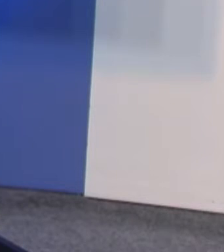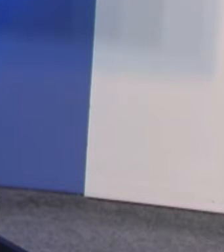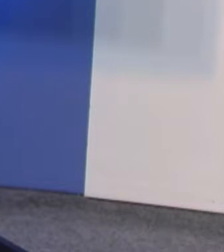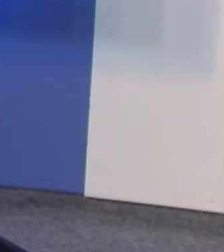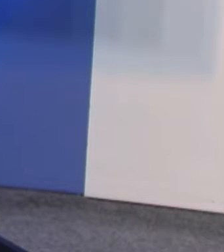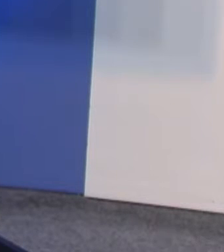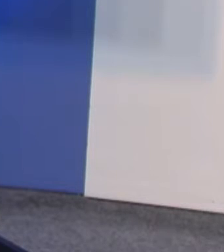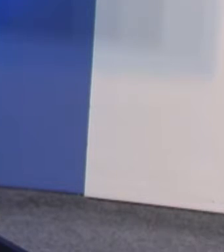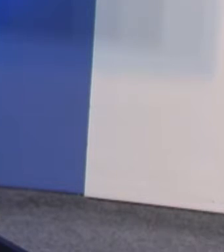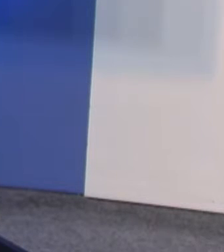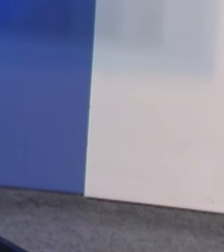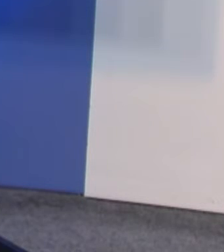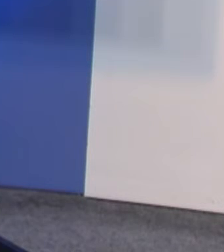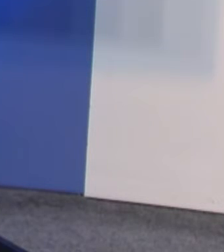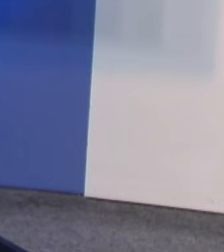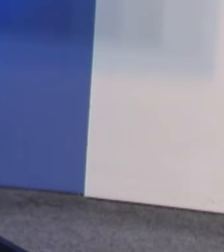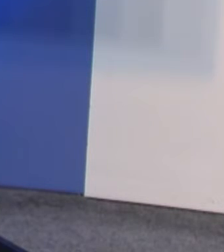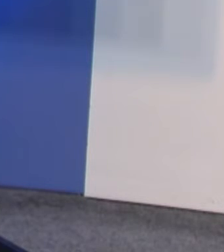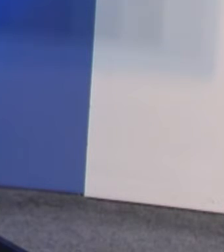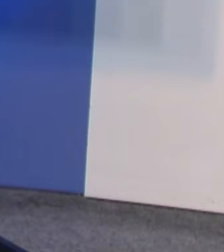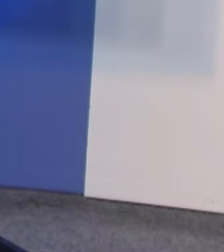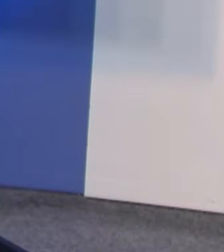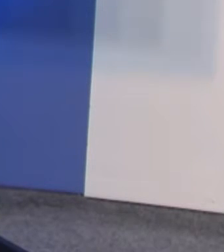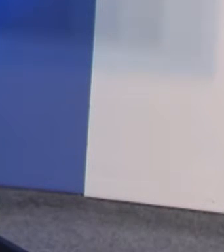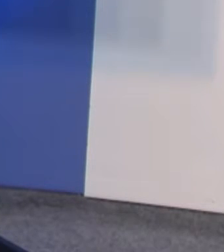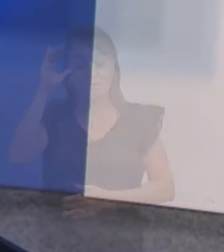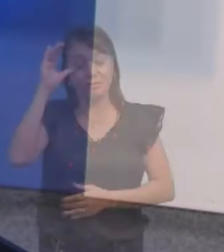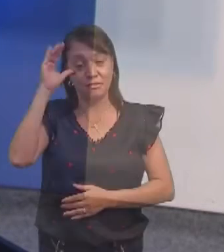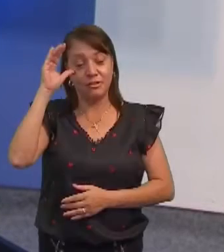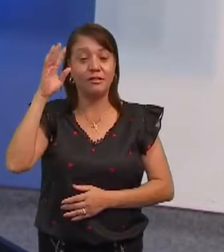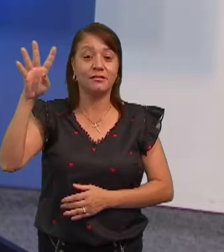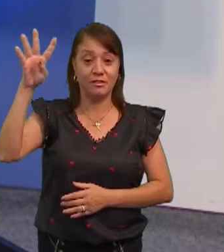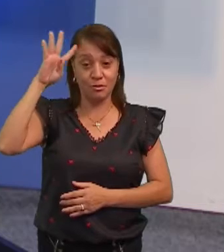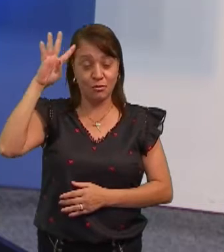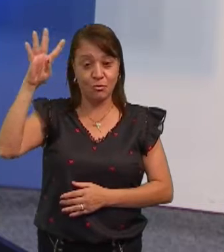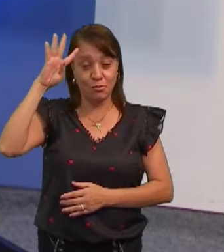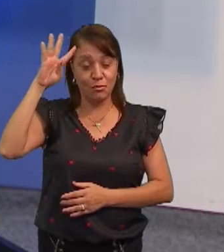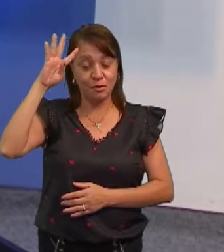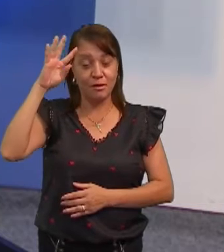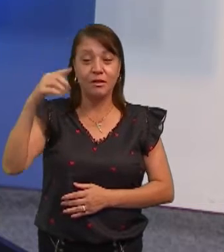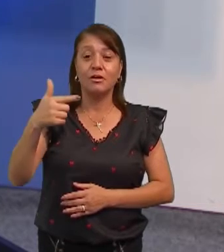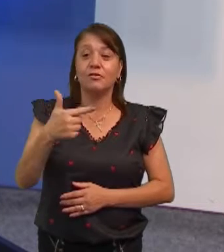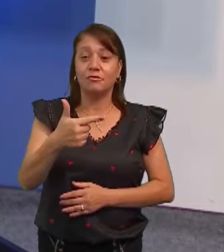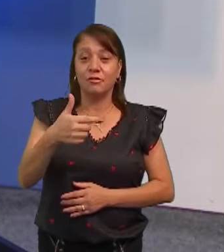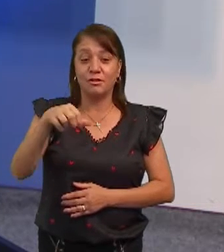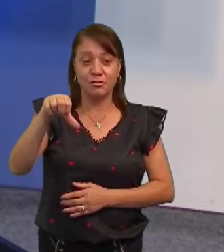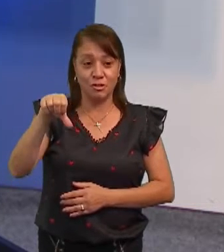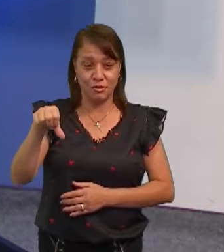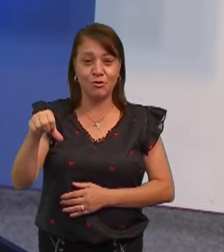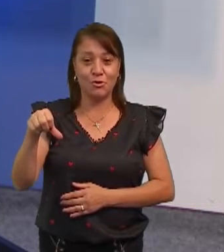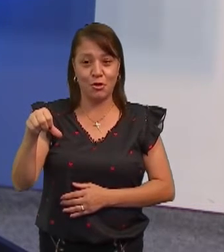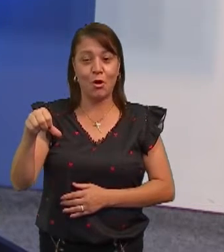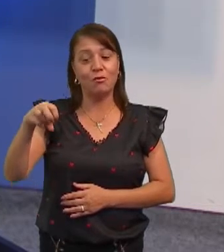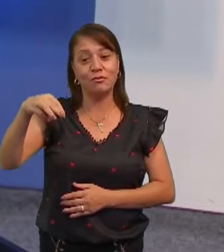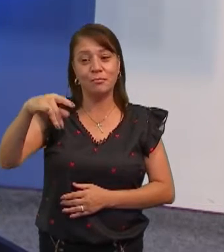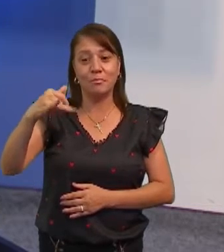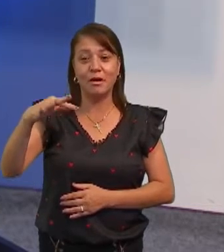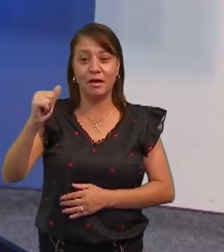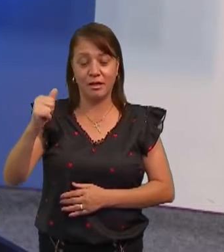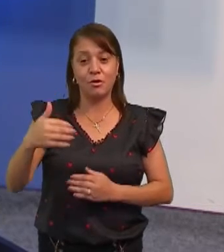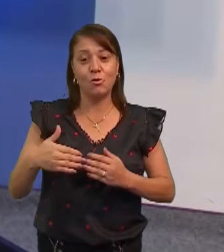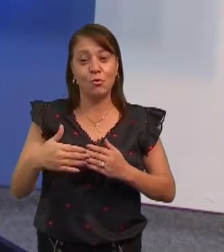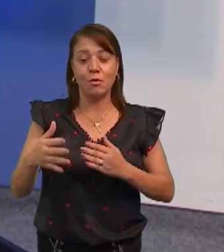Olá boa tarde para você que tá acompanhando a gente nesta quarta-feira dia 29 de Maio véspera de